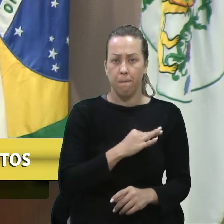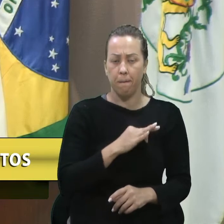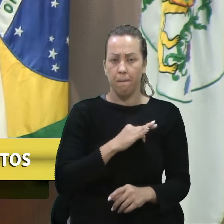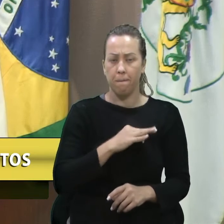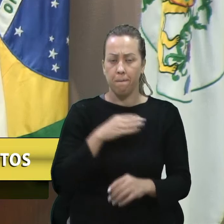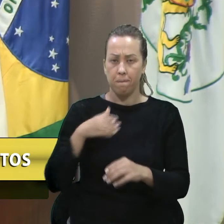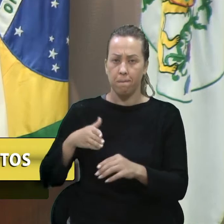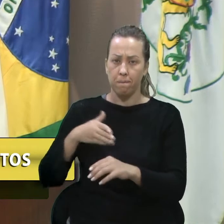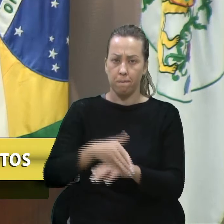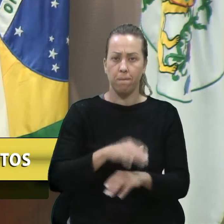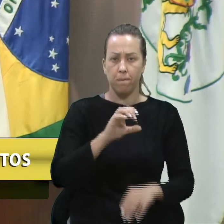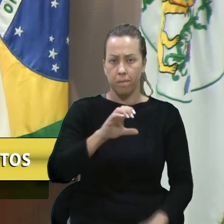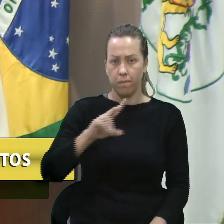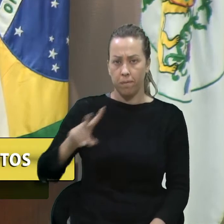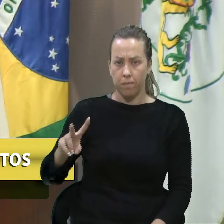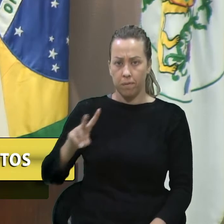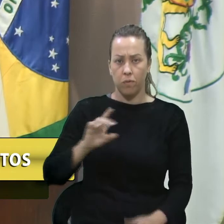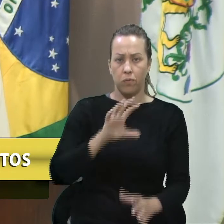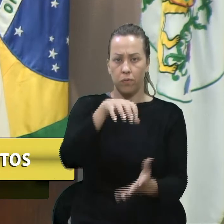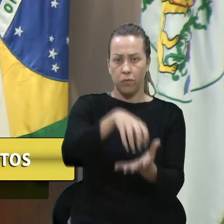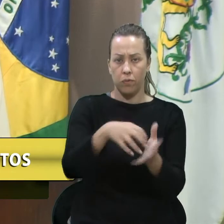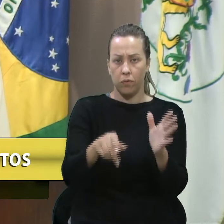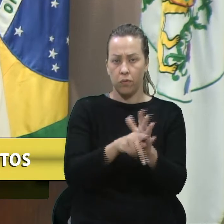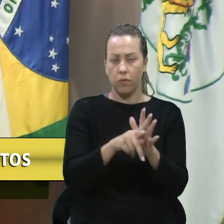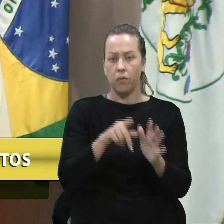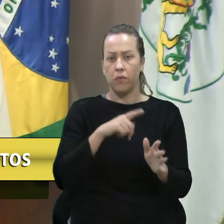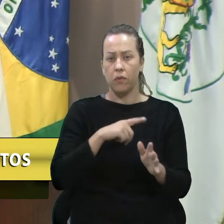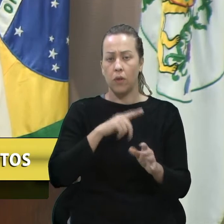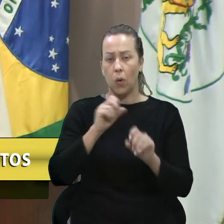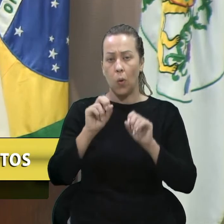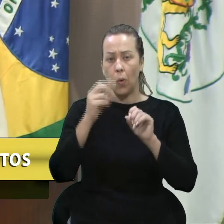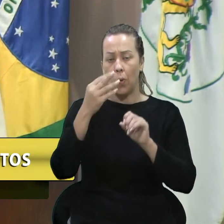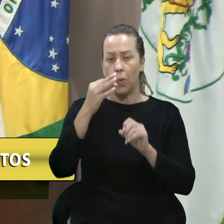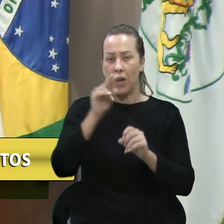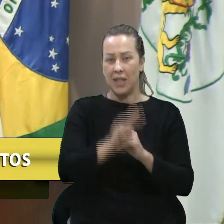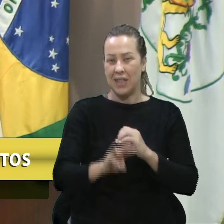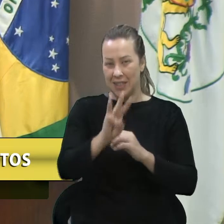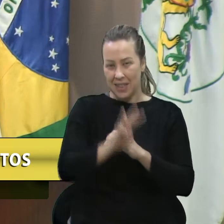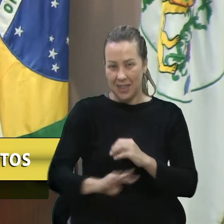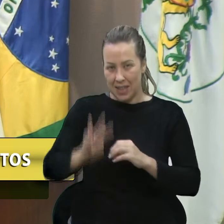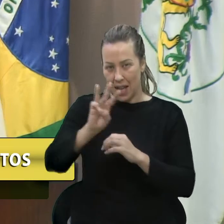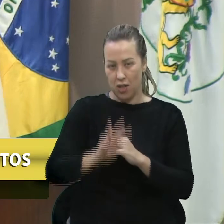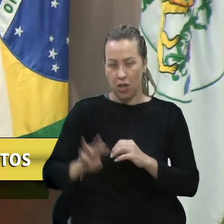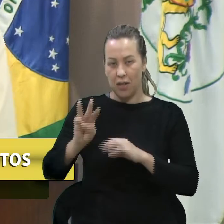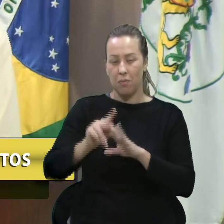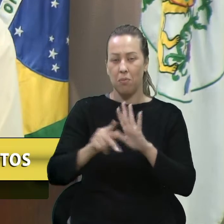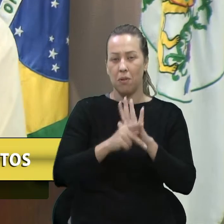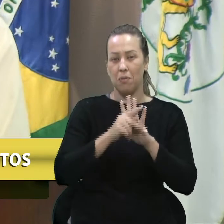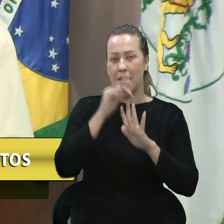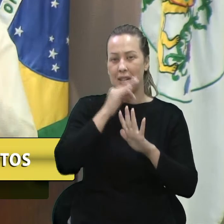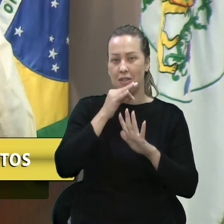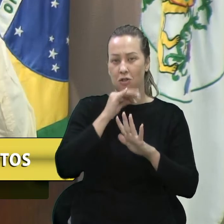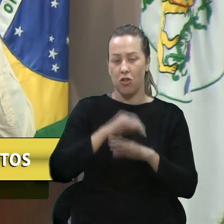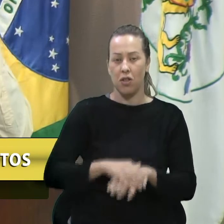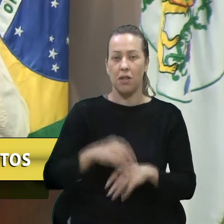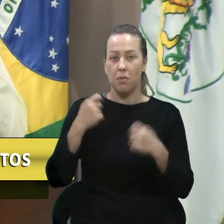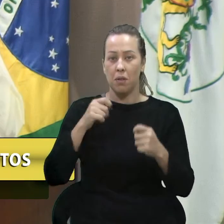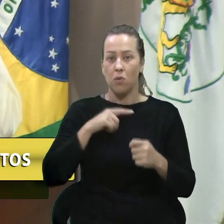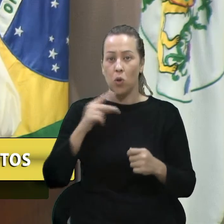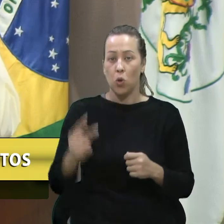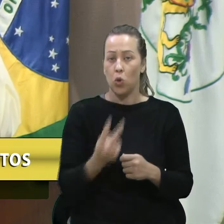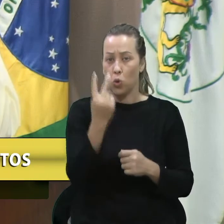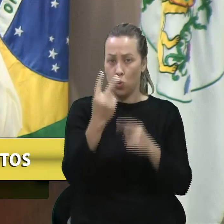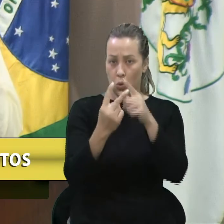entrar no cvv.org ou entrar no caxiasdosul@cvv, e nós estamos precisando muito de duas